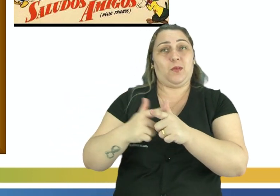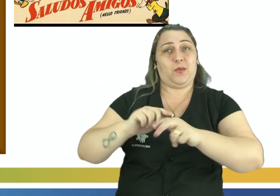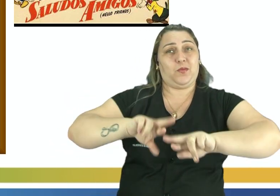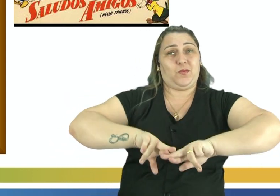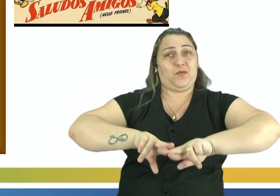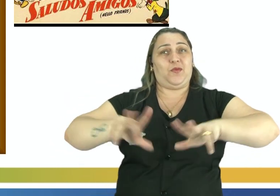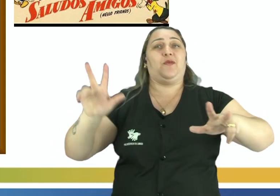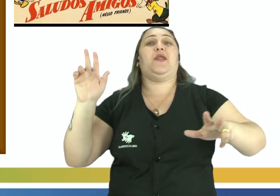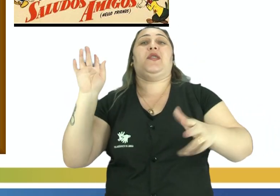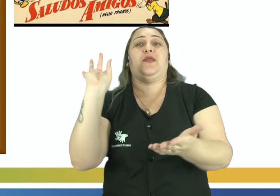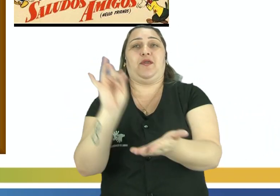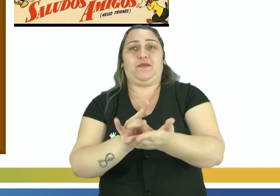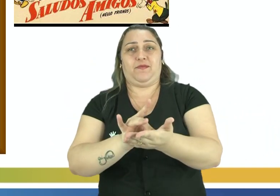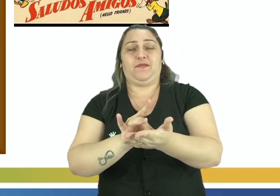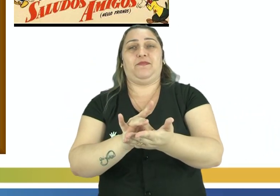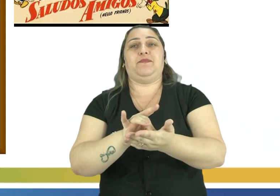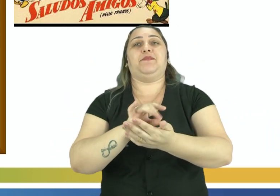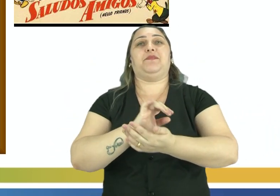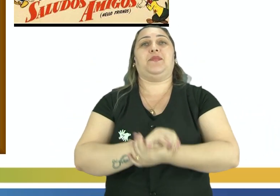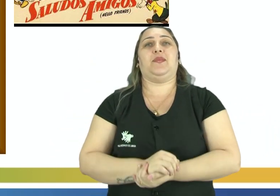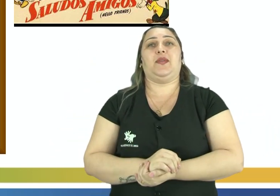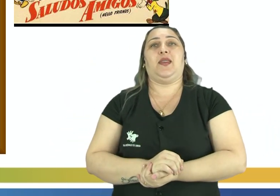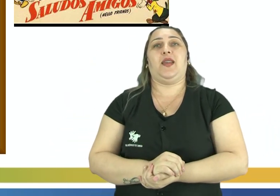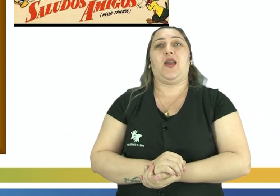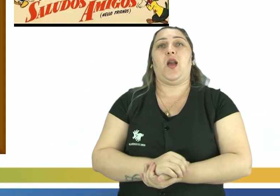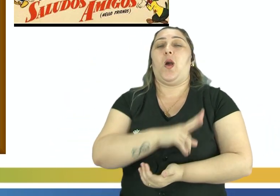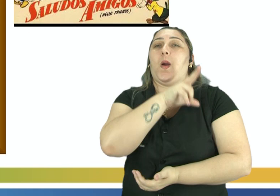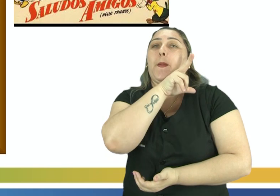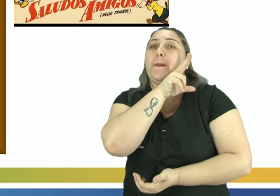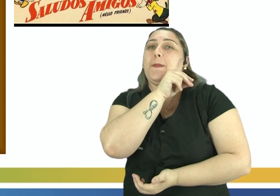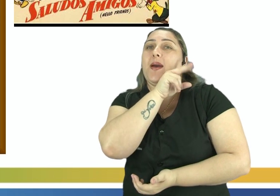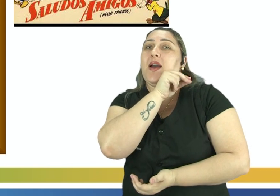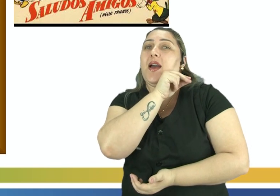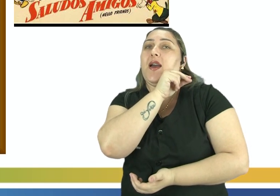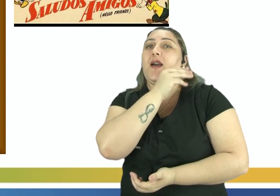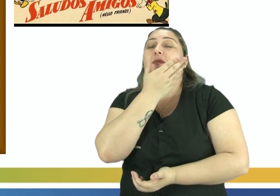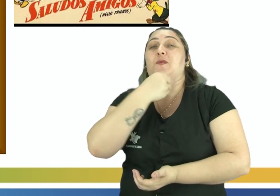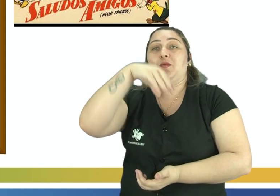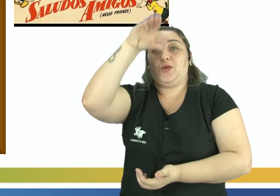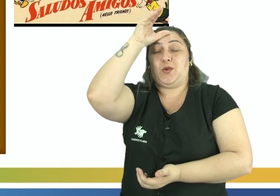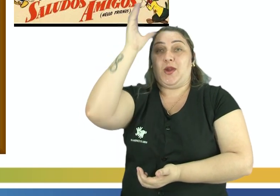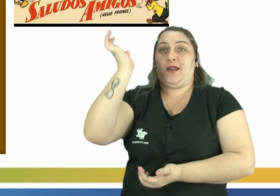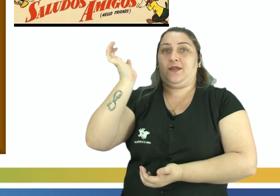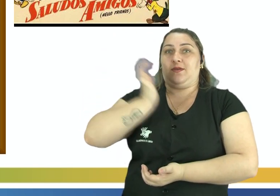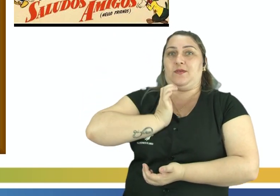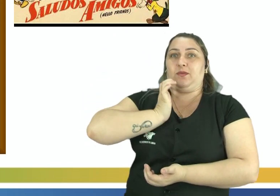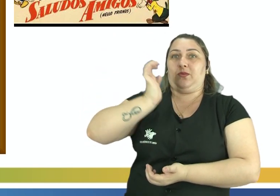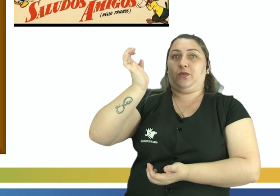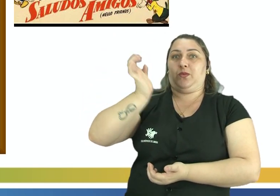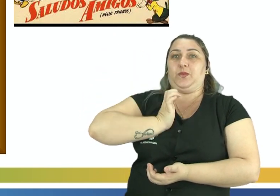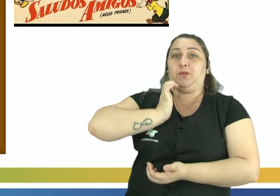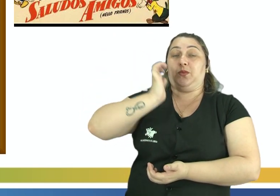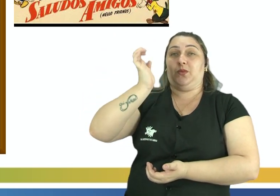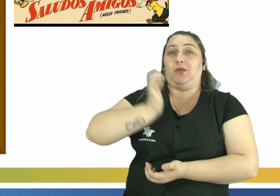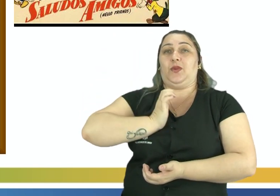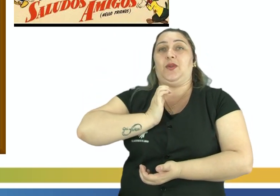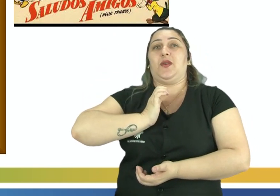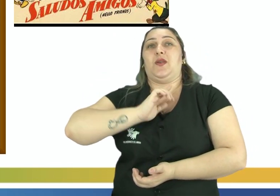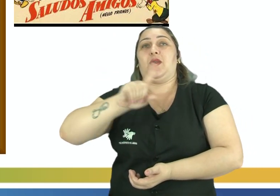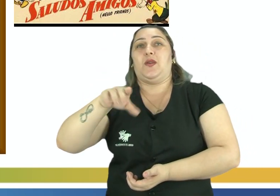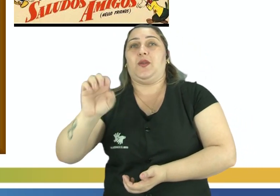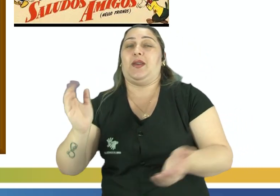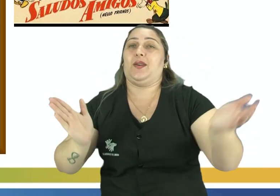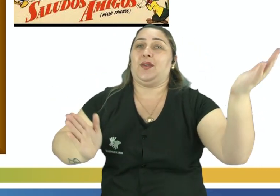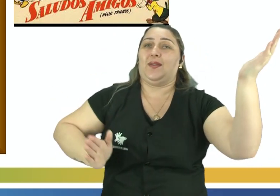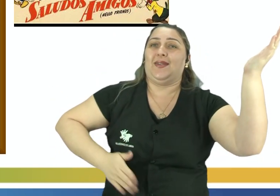de realidade. O Pato Donald com seu tio milionário e o Zé Carioca, aquele